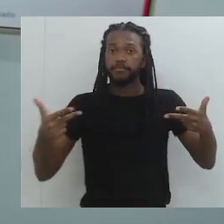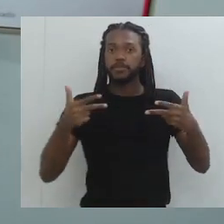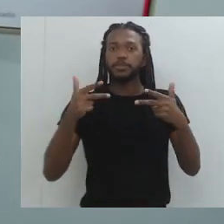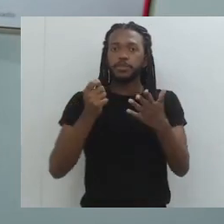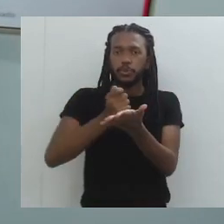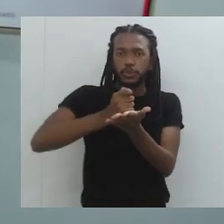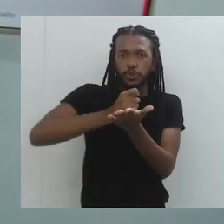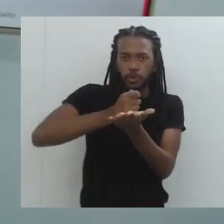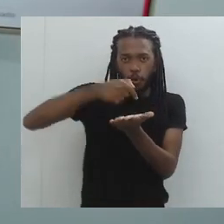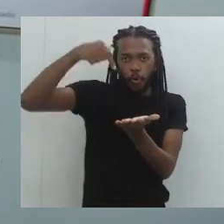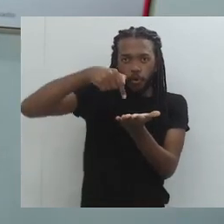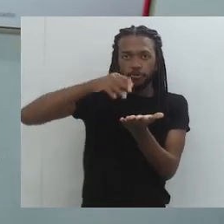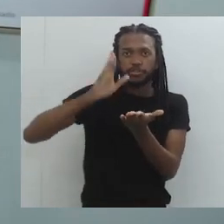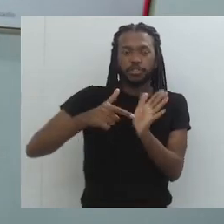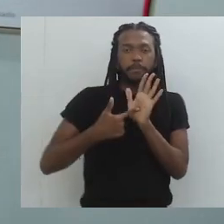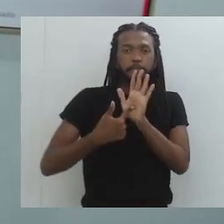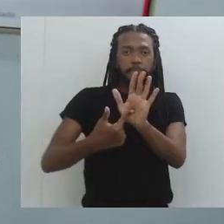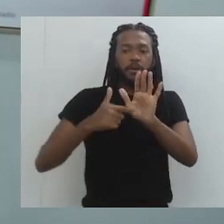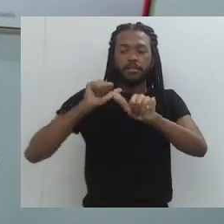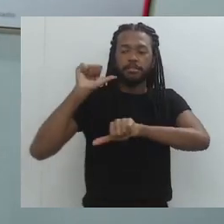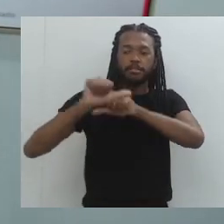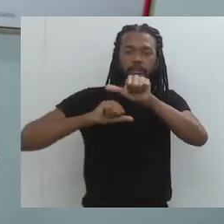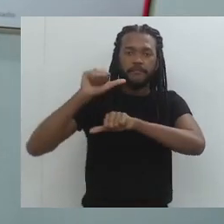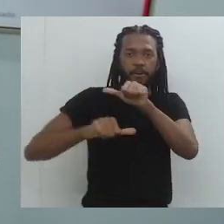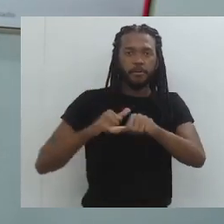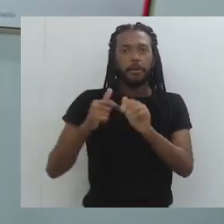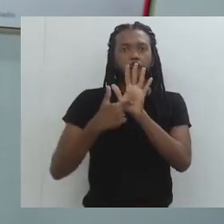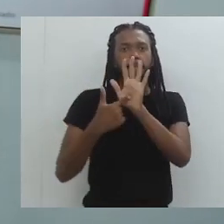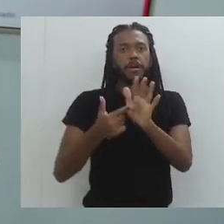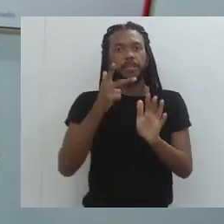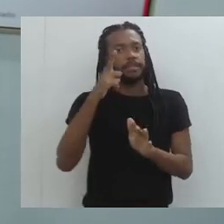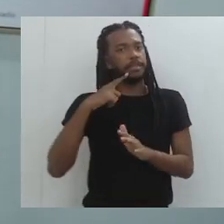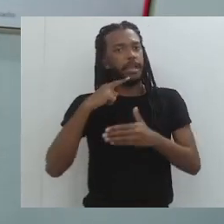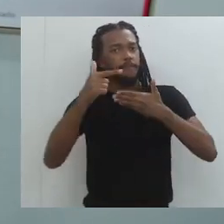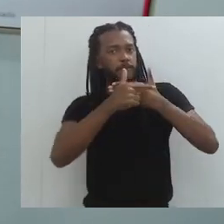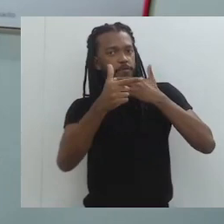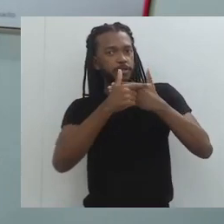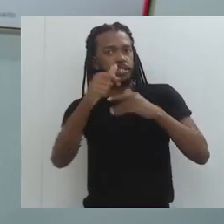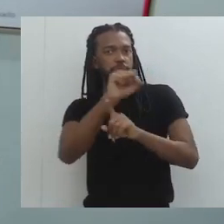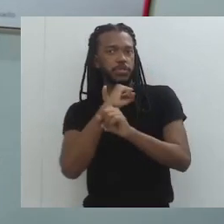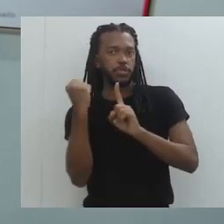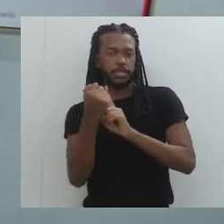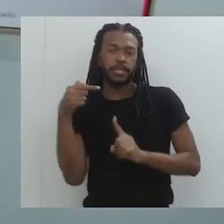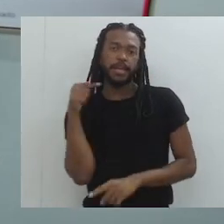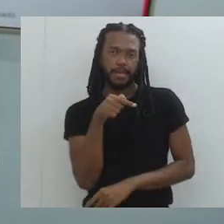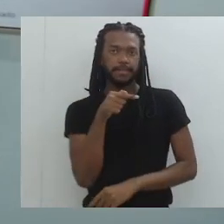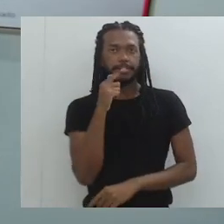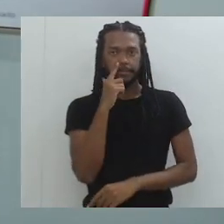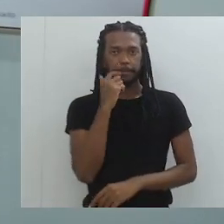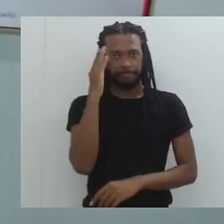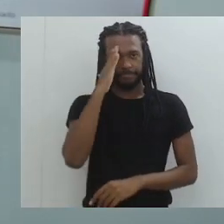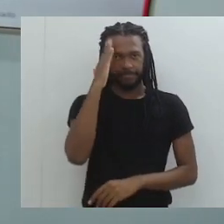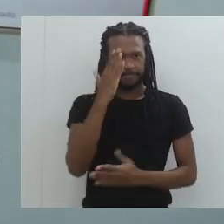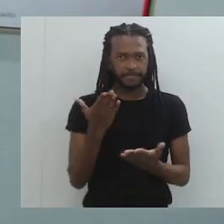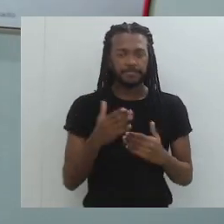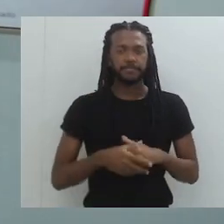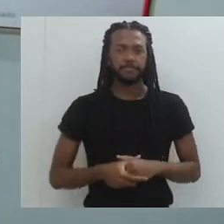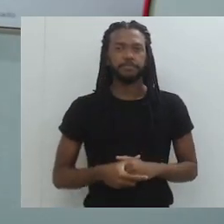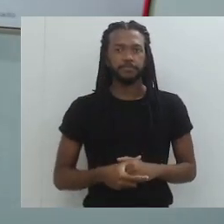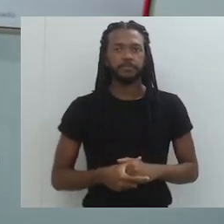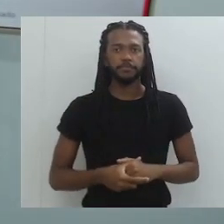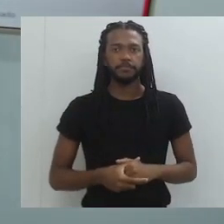ele transmite essa transformação, ele possui essa função social, tá certo?